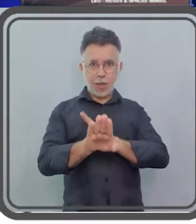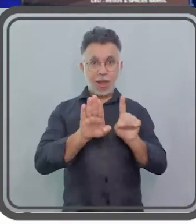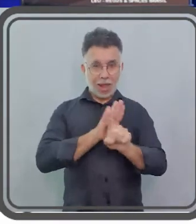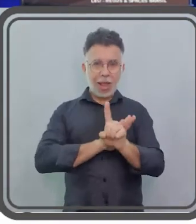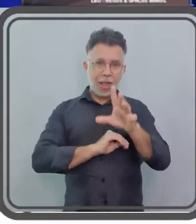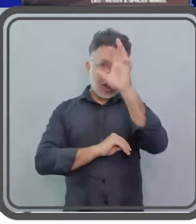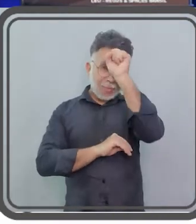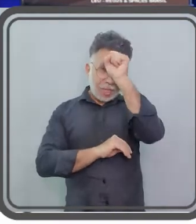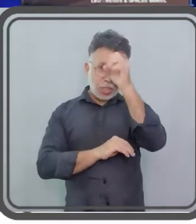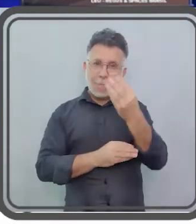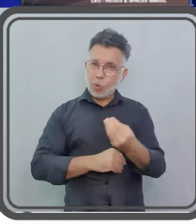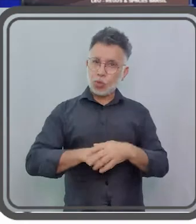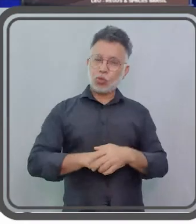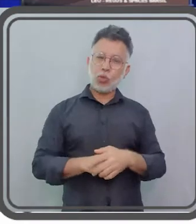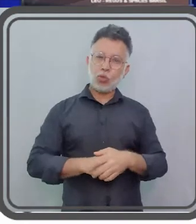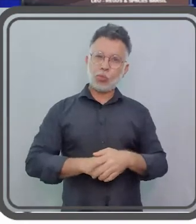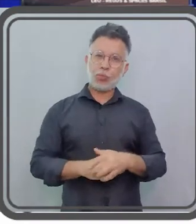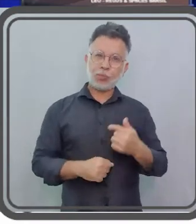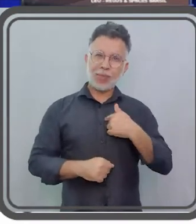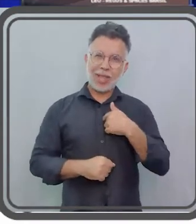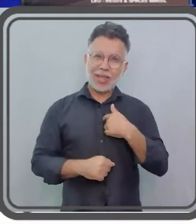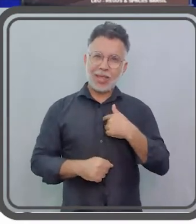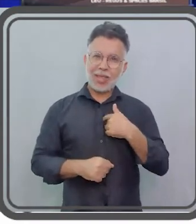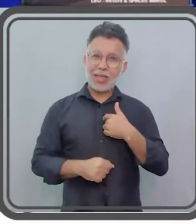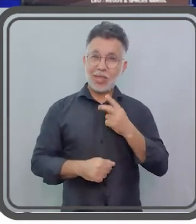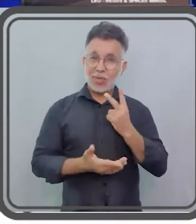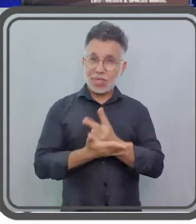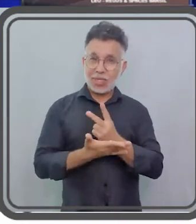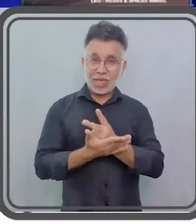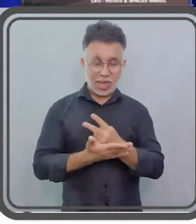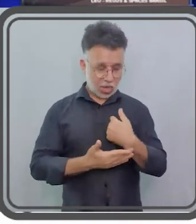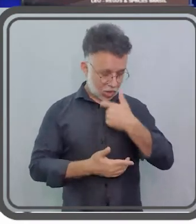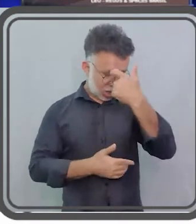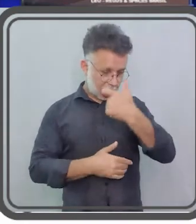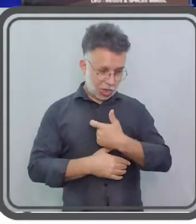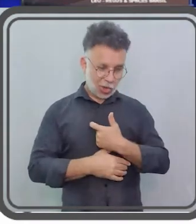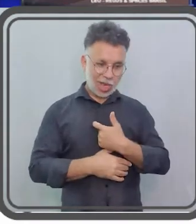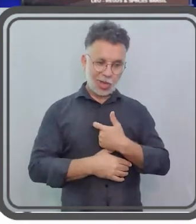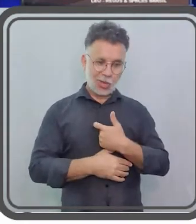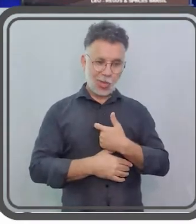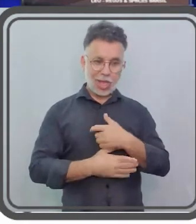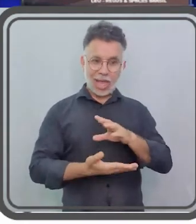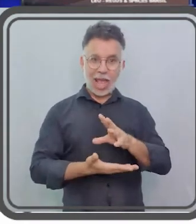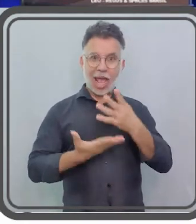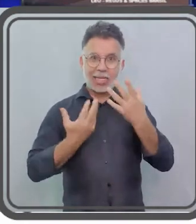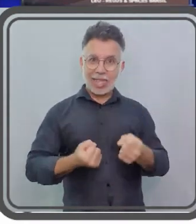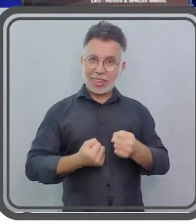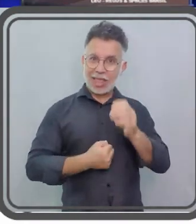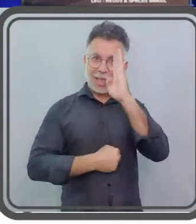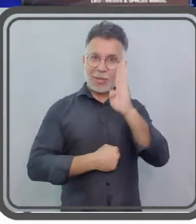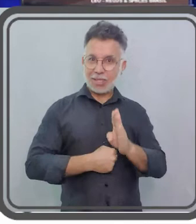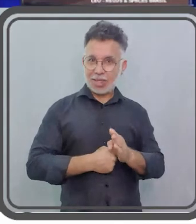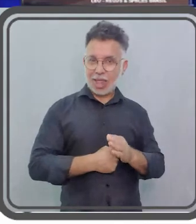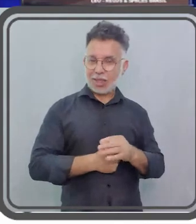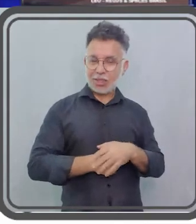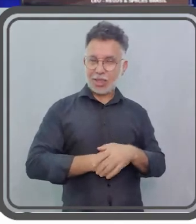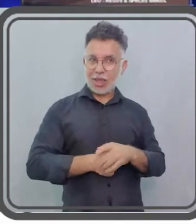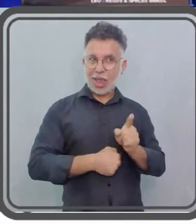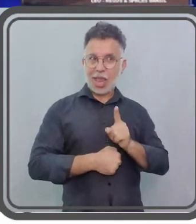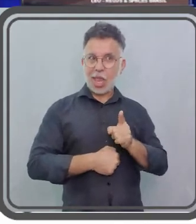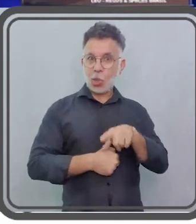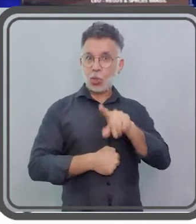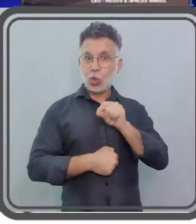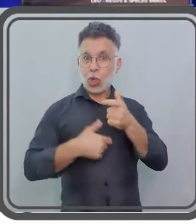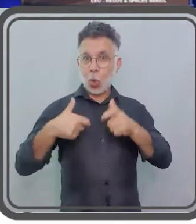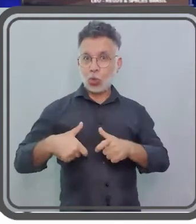muito. E eu sempre costumo dizer que sou brasileiro por escolha. Não escolhi onde nasci, mas escolhi morar aqui.